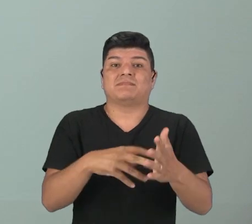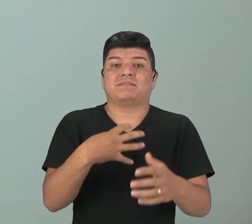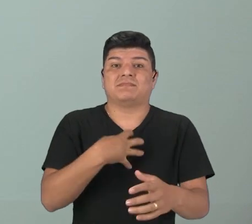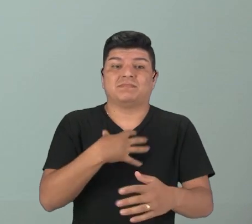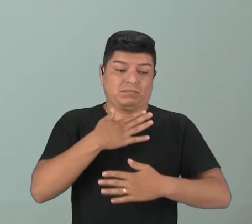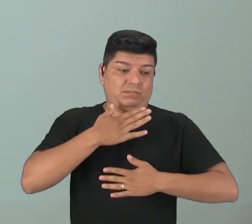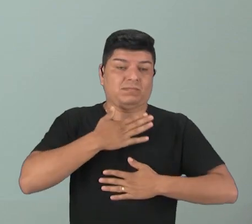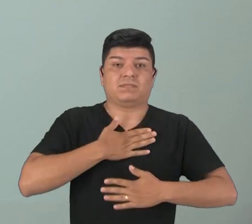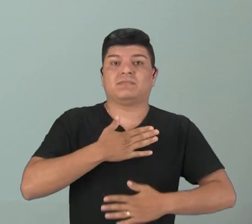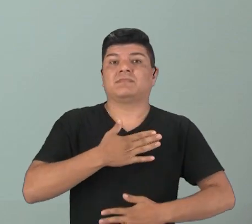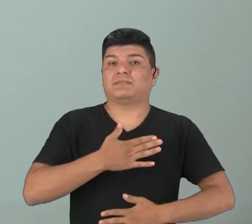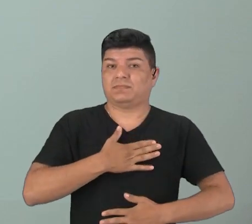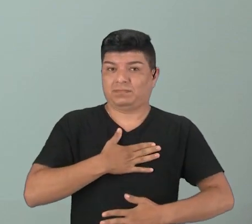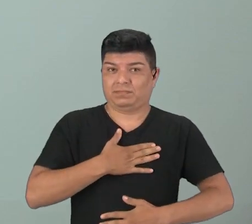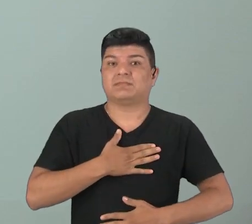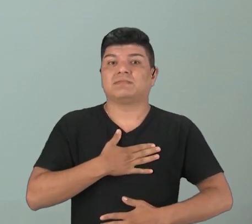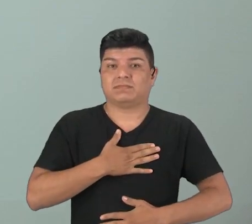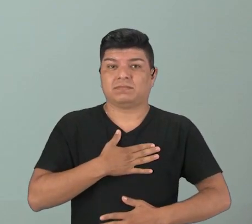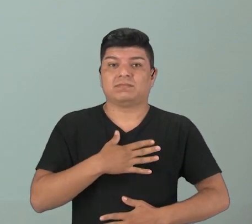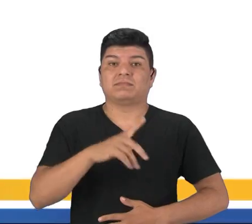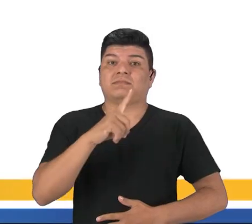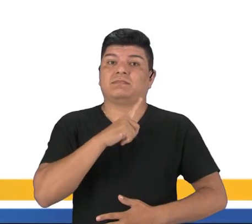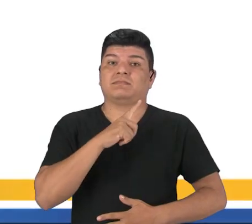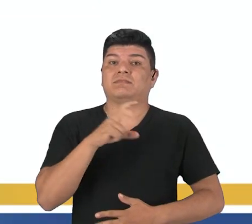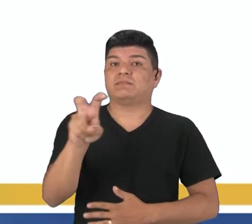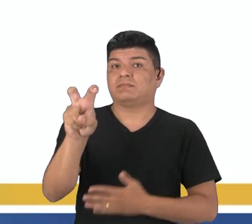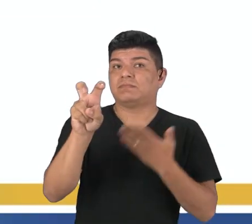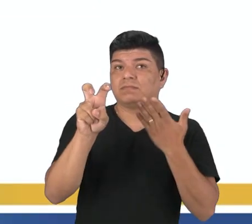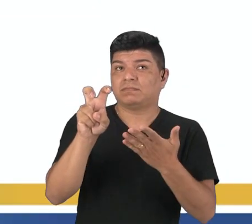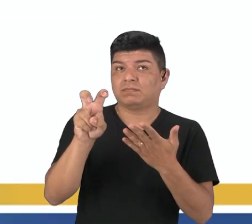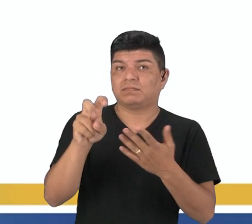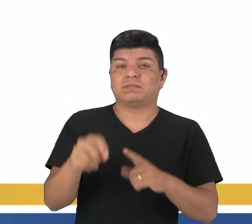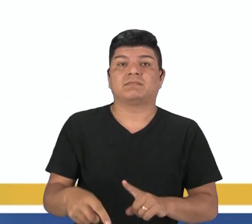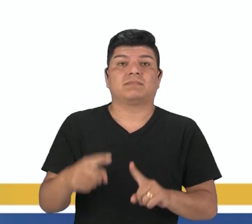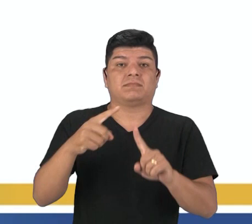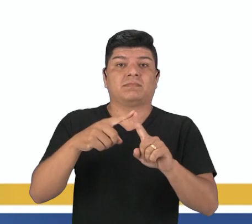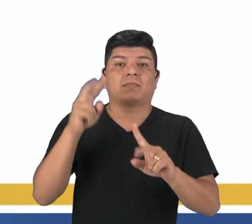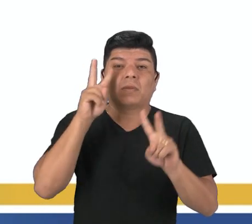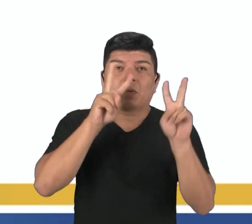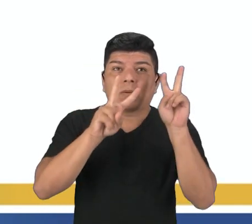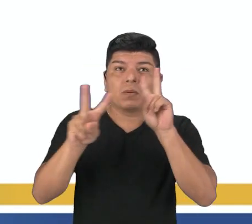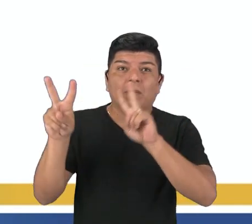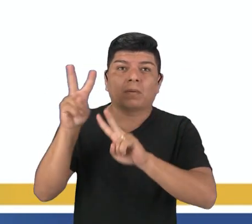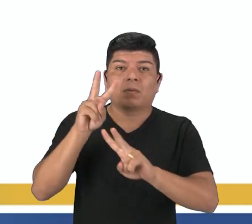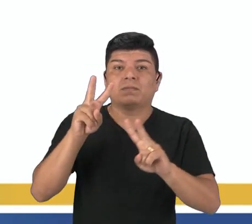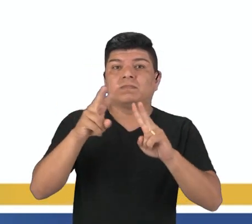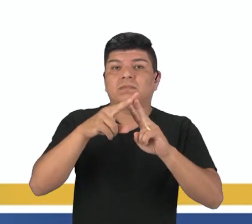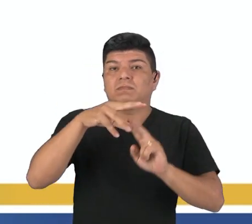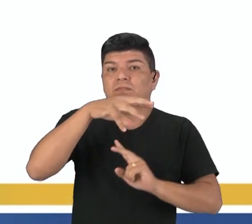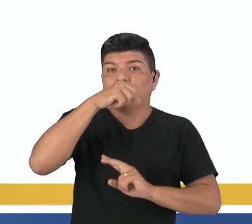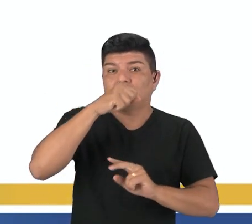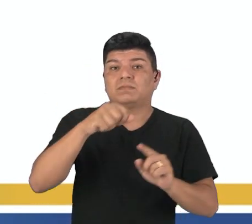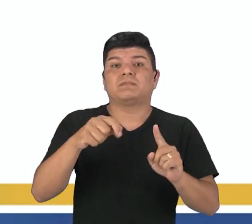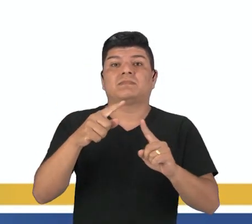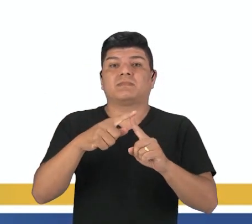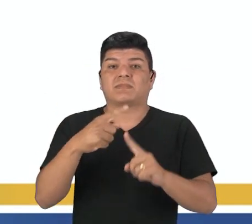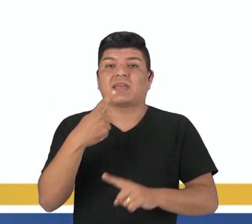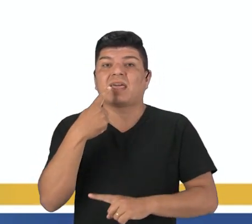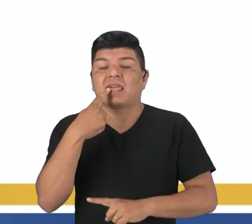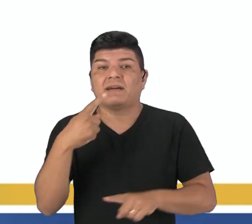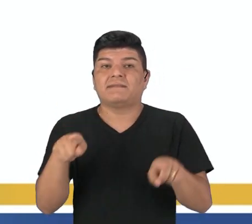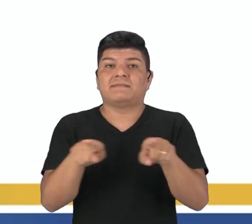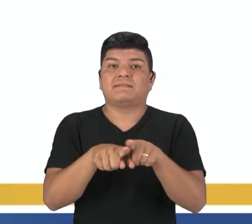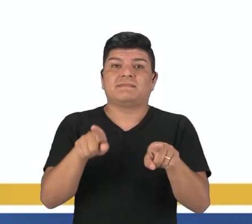nosso corpo. E nós temos 5 sentidos. Nós temos a visão, nós temos o olfato, o paladar,